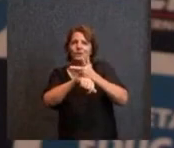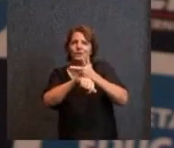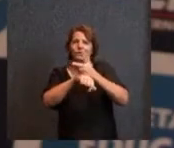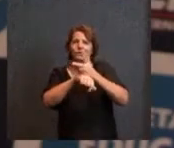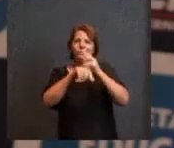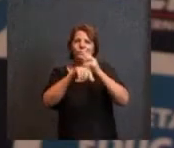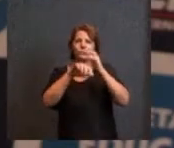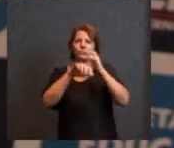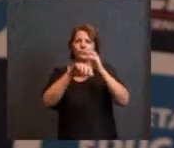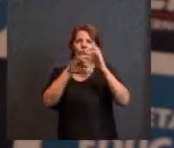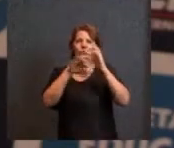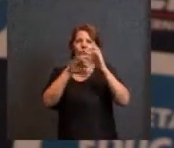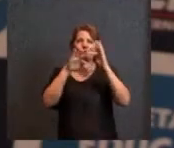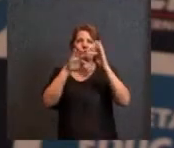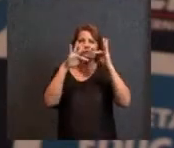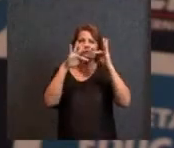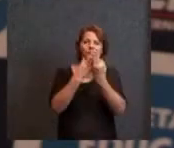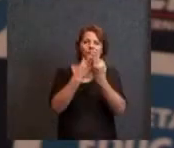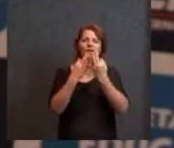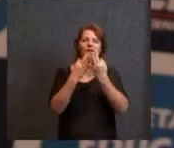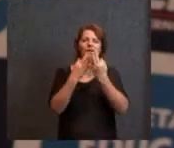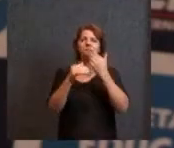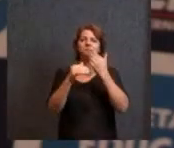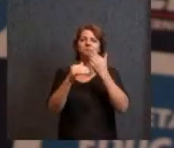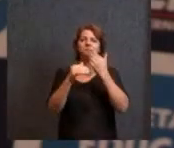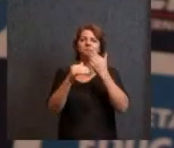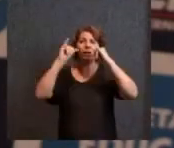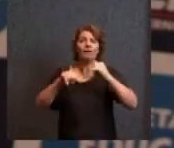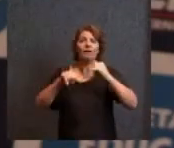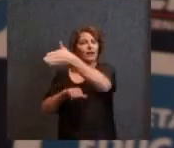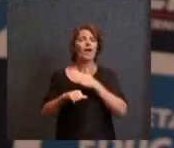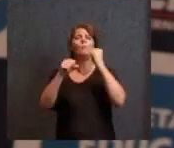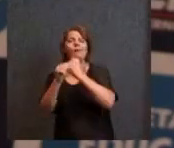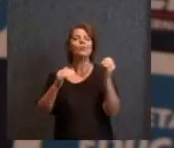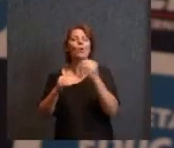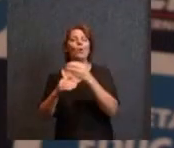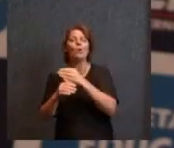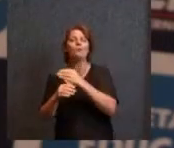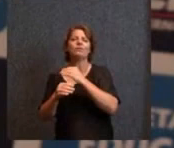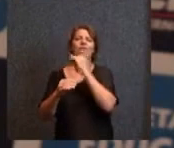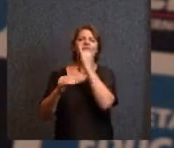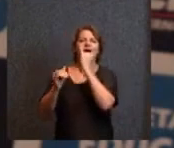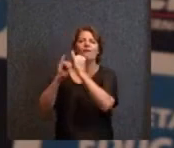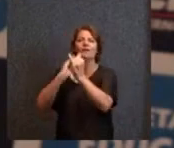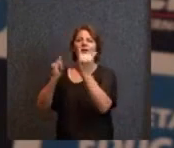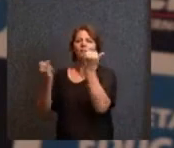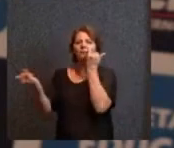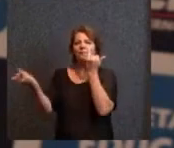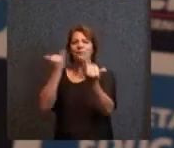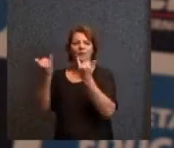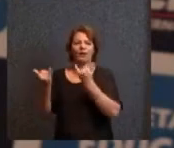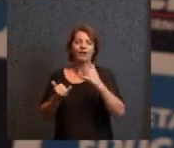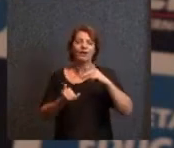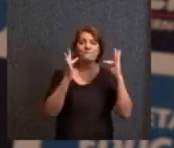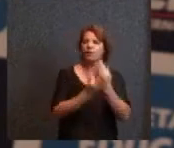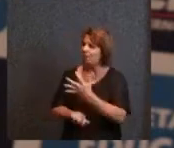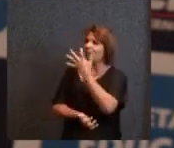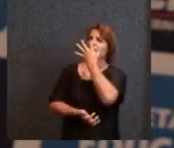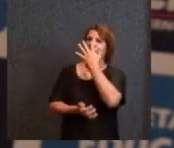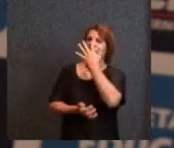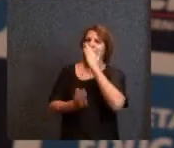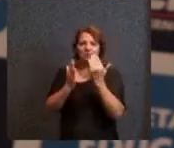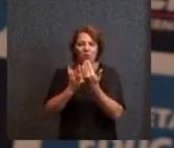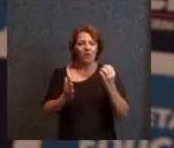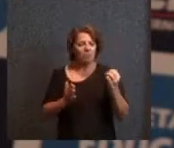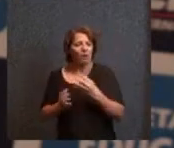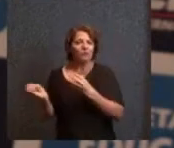que está reformando para o filho mudar daqui a 2 meses, daqui a 3 meses, as pessoas ficando encantadas. O que estamos dizendo precisa ser